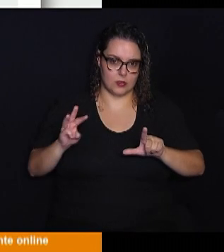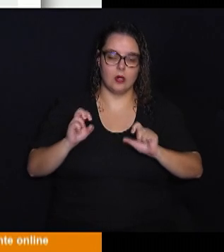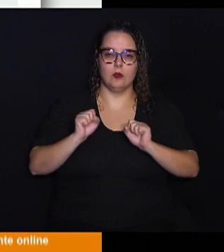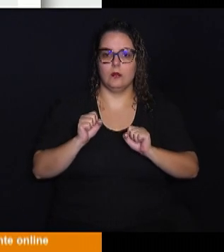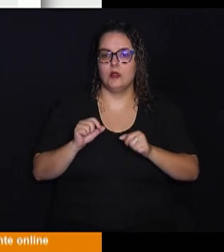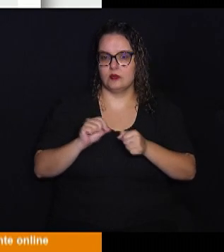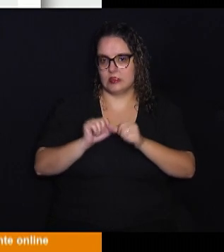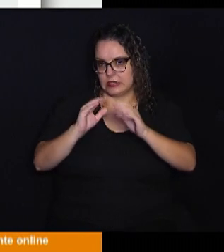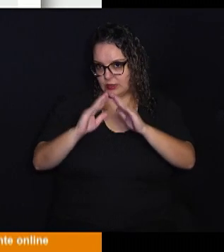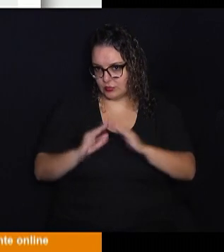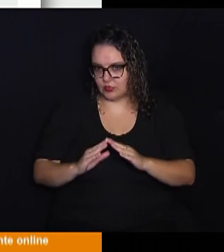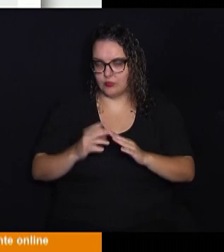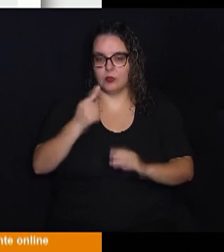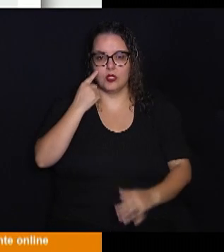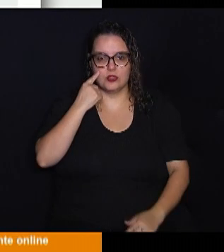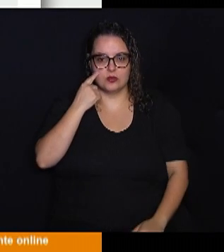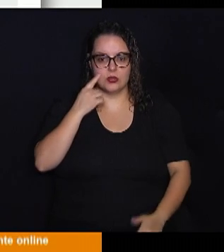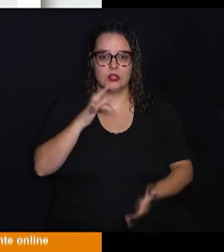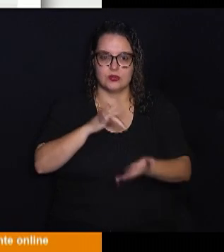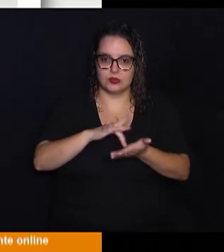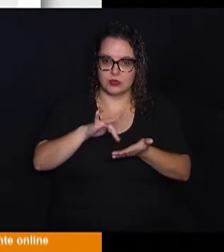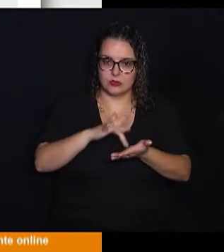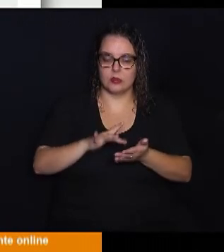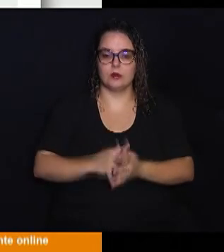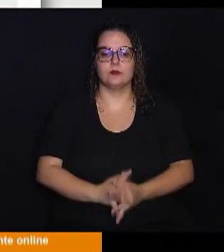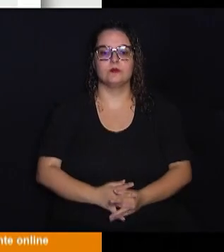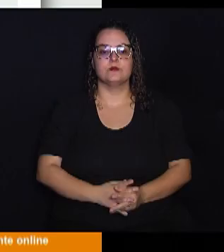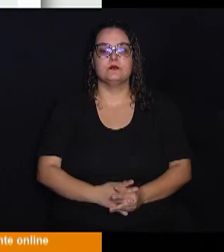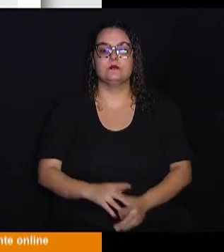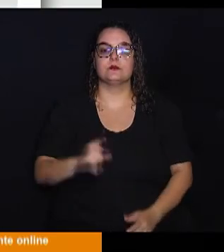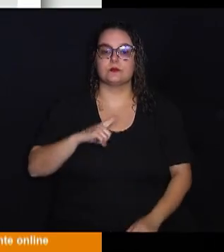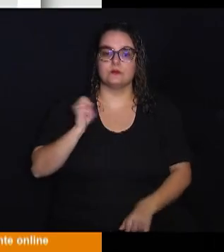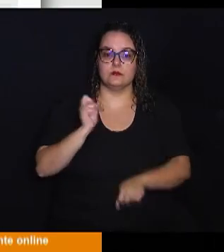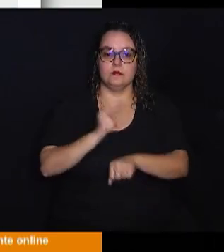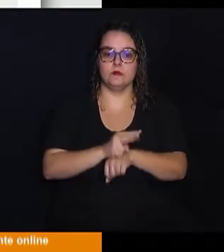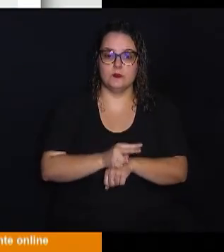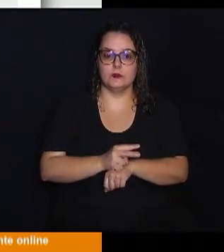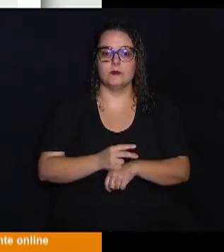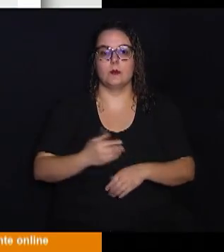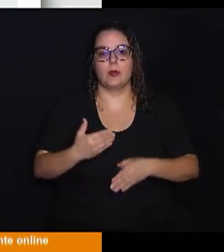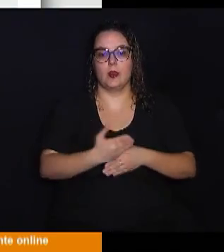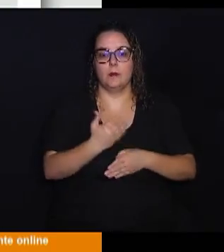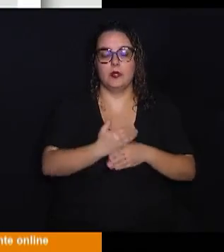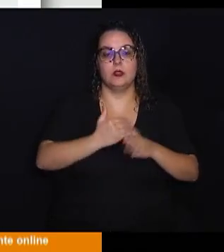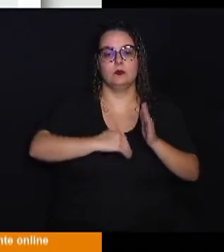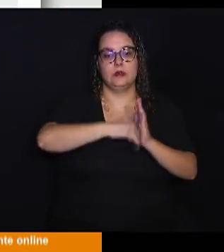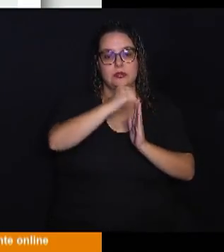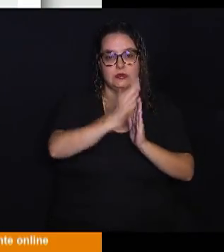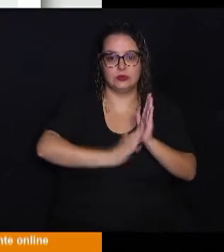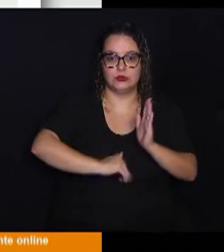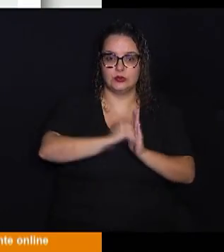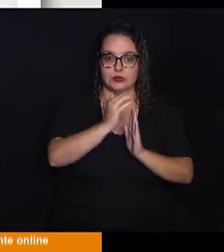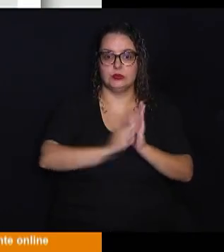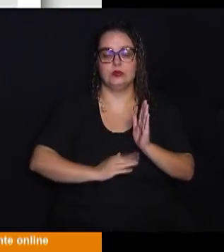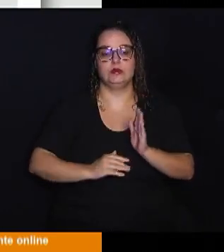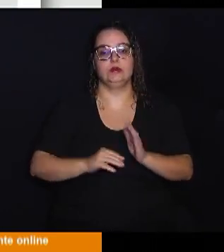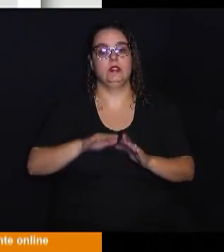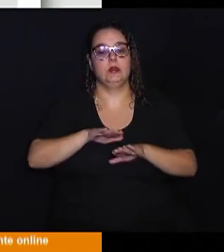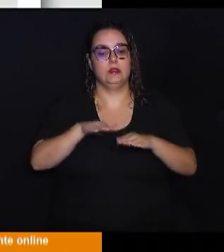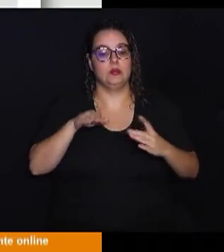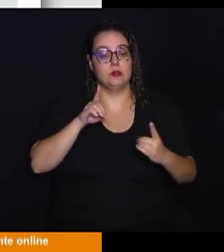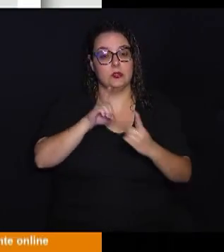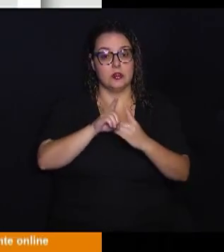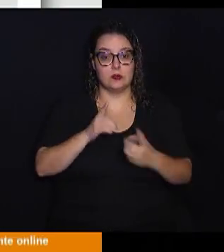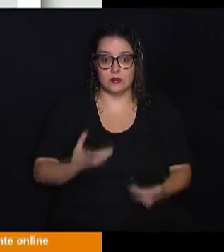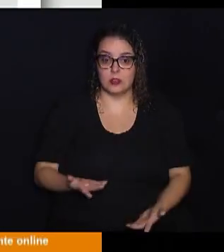sua casa, pode fazer no seu celular. E aí a gente tem as vagas, olha, para pedreiro, pintor de obras, recepcionista,